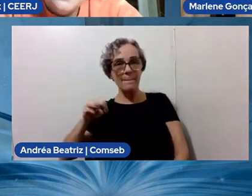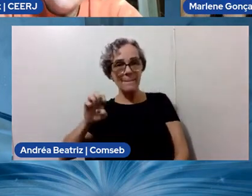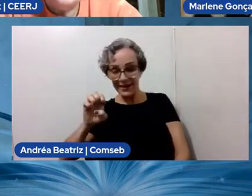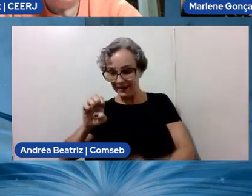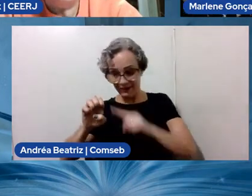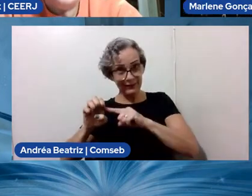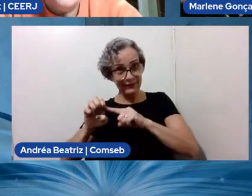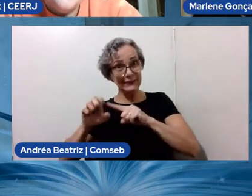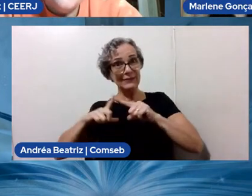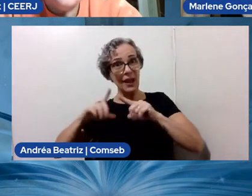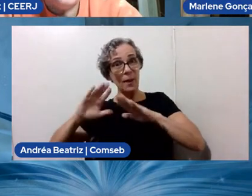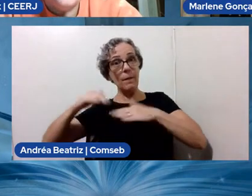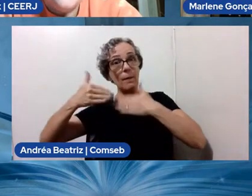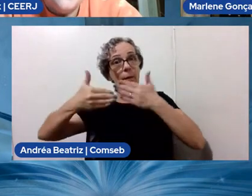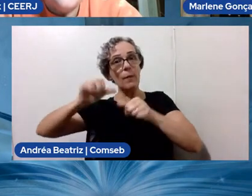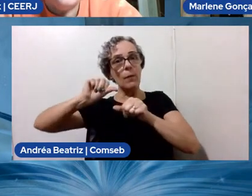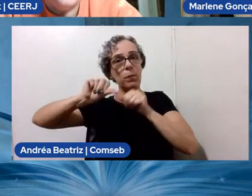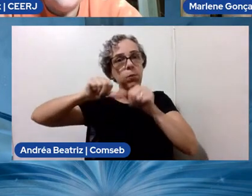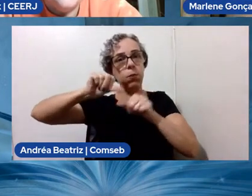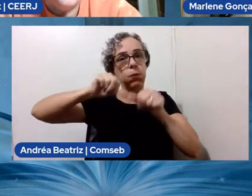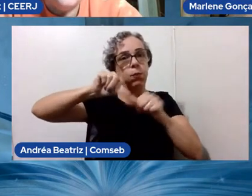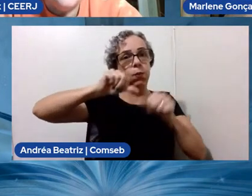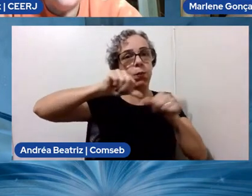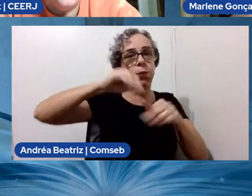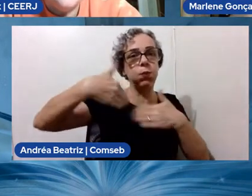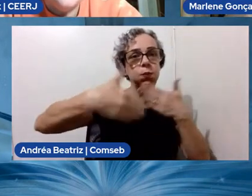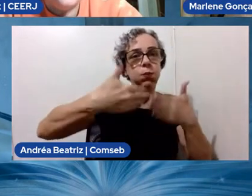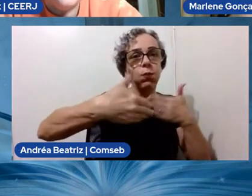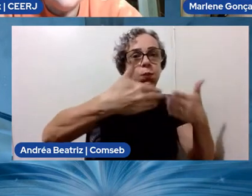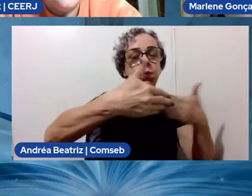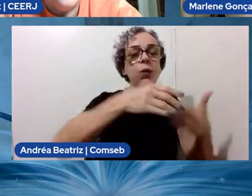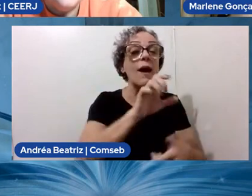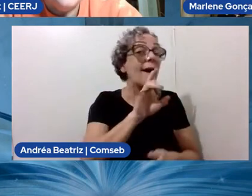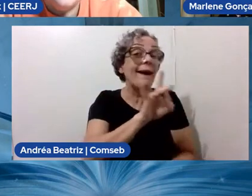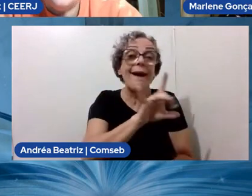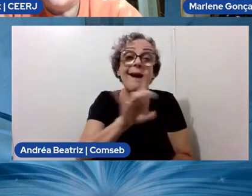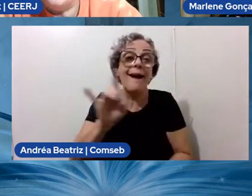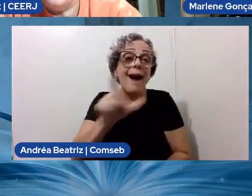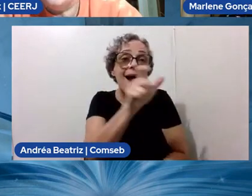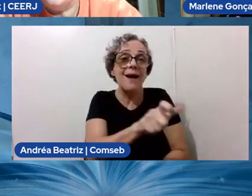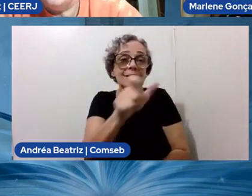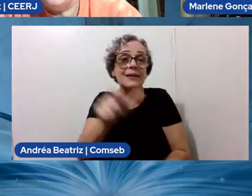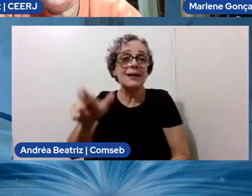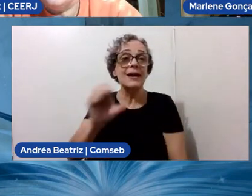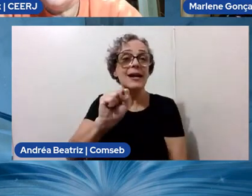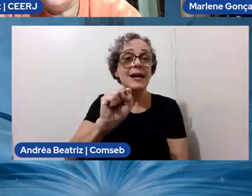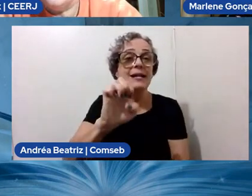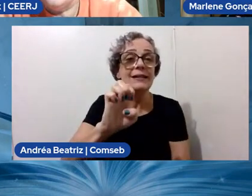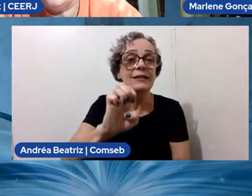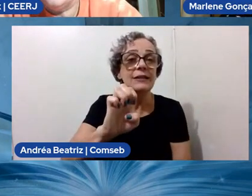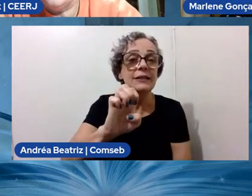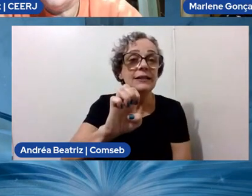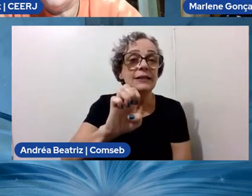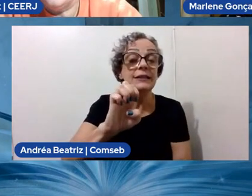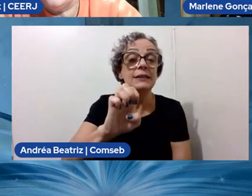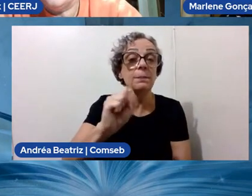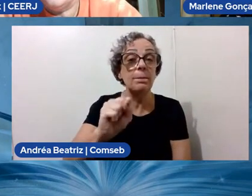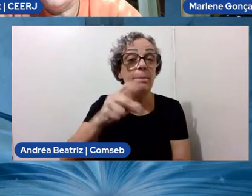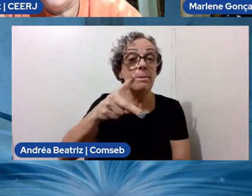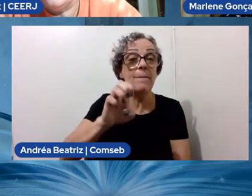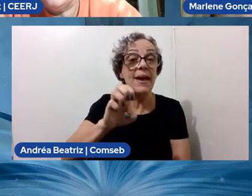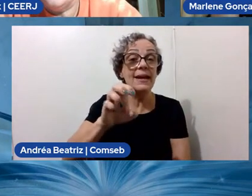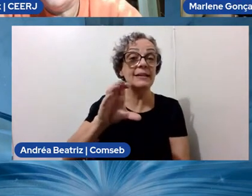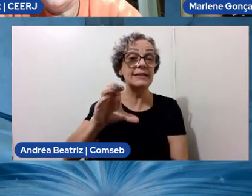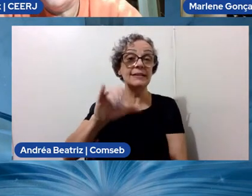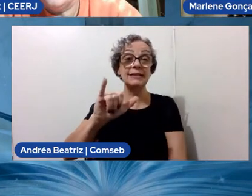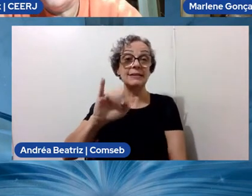processo de transformações sucessivas, e aí que cada espécie também vai se desenvolvendo, adquirindo aí a faculdade de se reproduzir, os